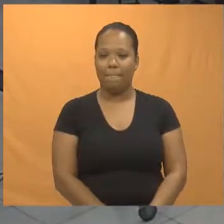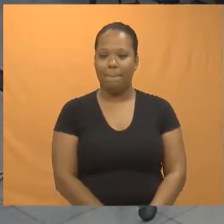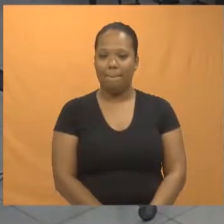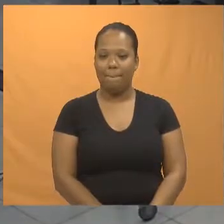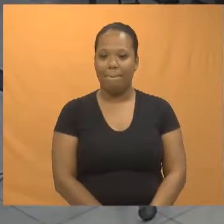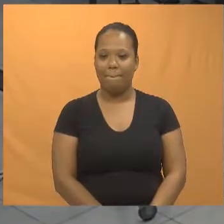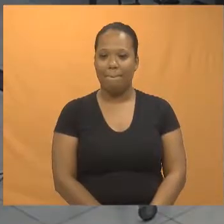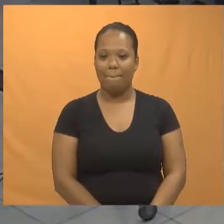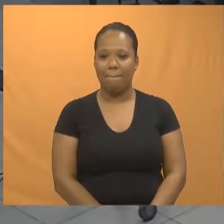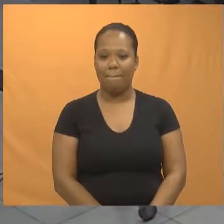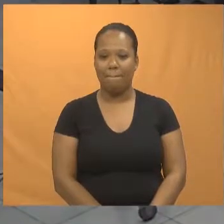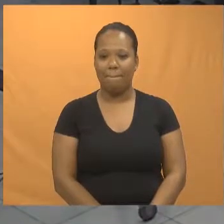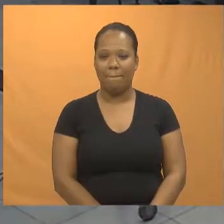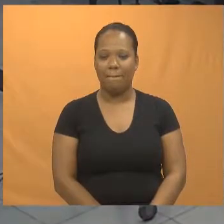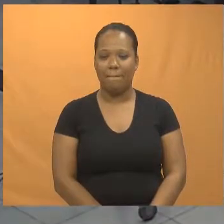falar?